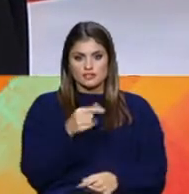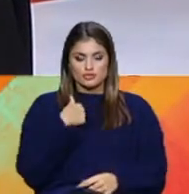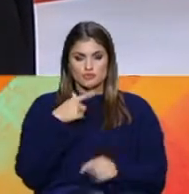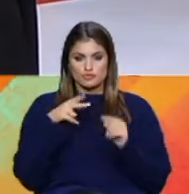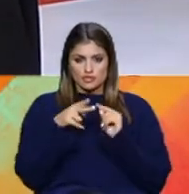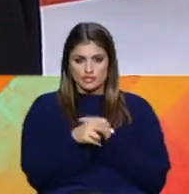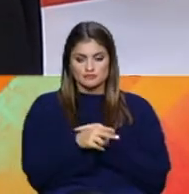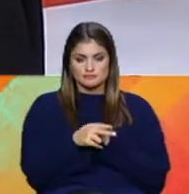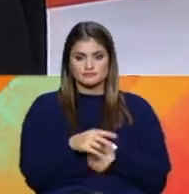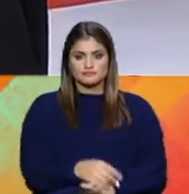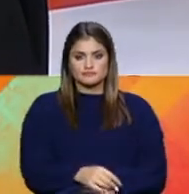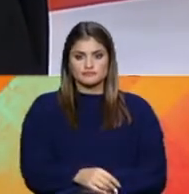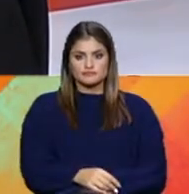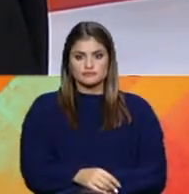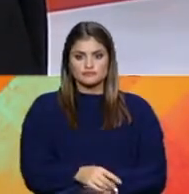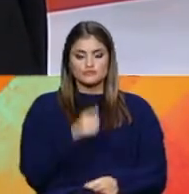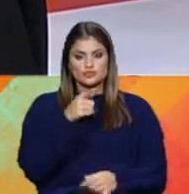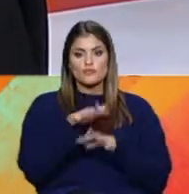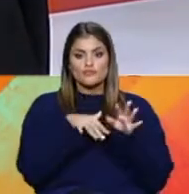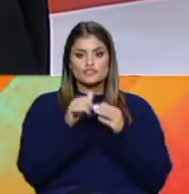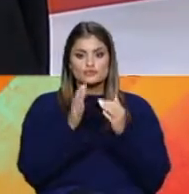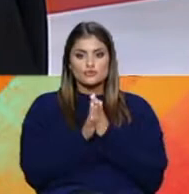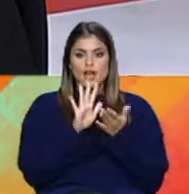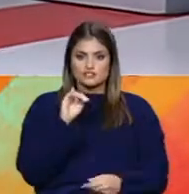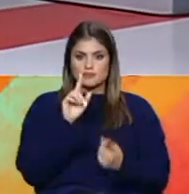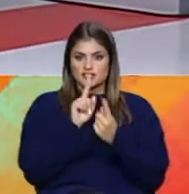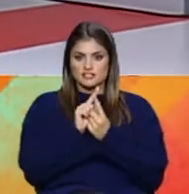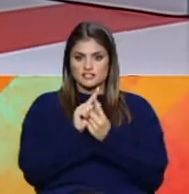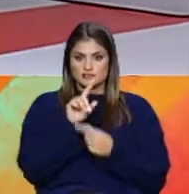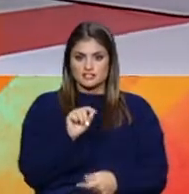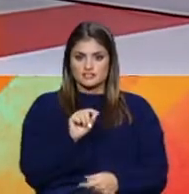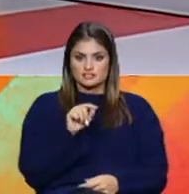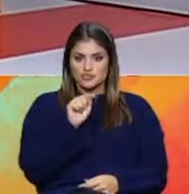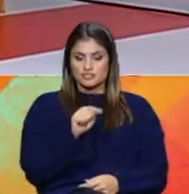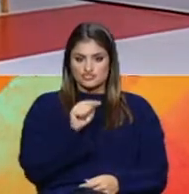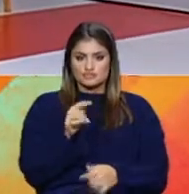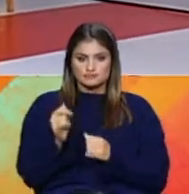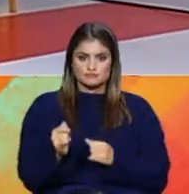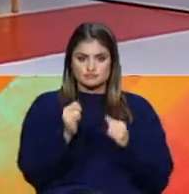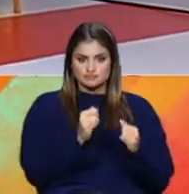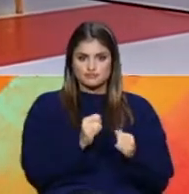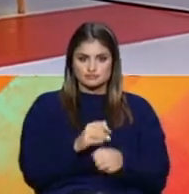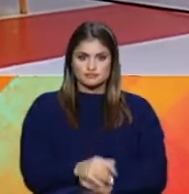cortaria. Tu executas tudo de forma manual? Tudo de forma manual. Daqui. Sim. Aqui. Entretanto,